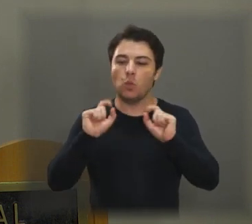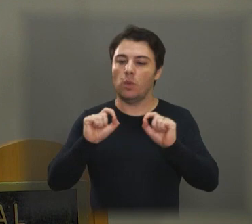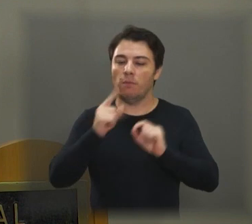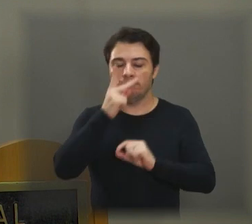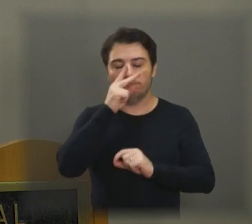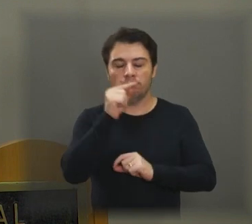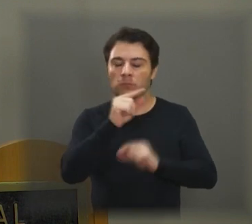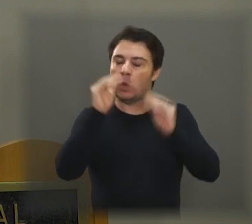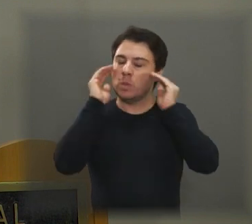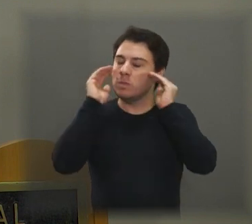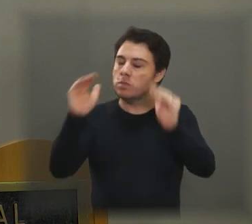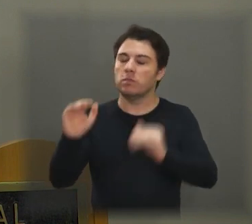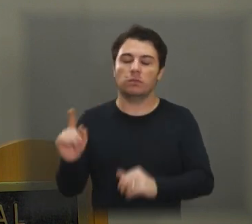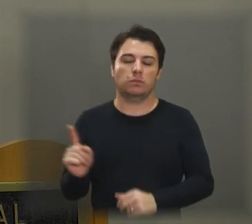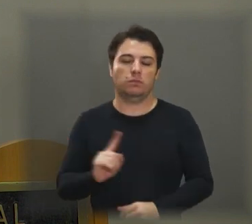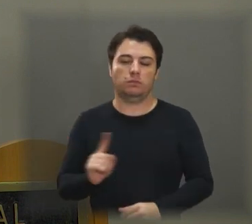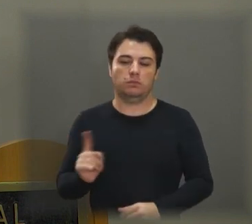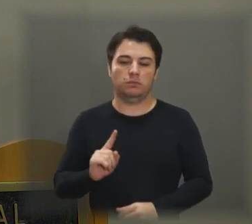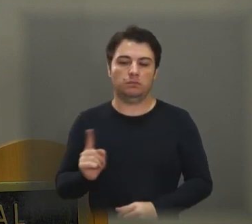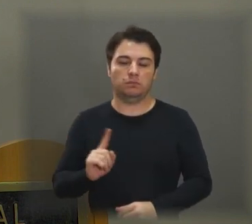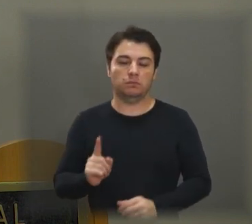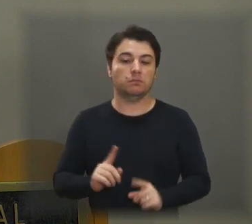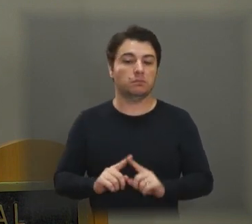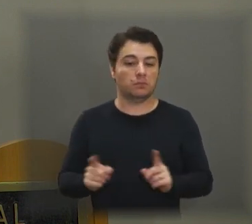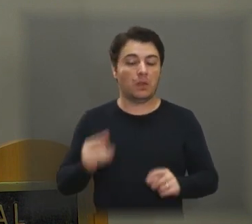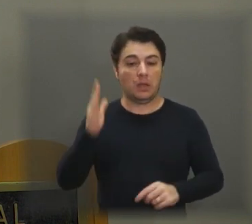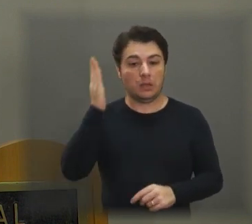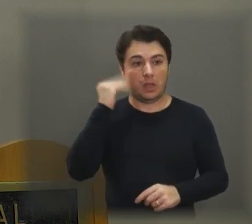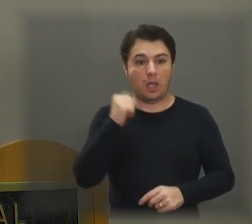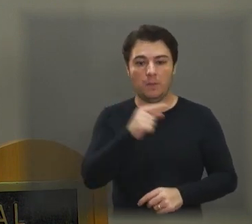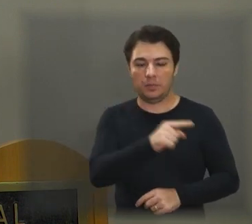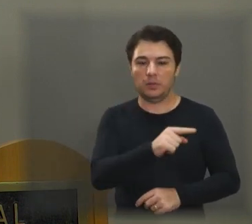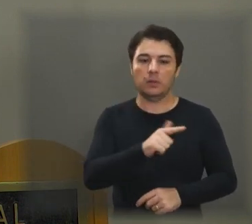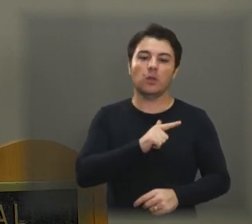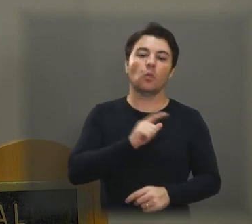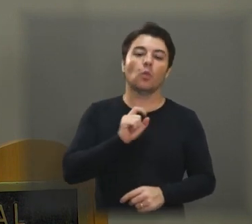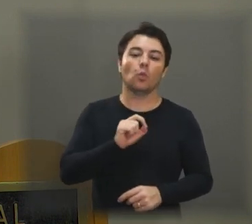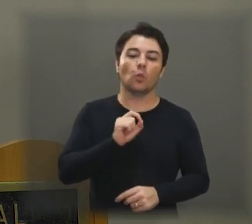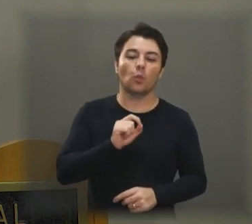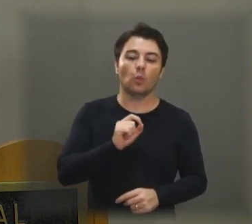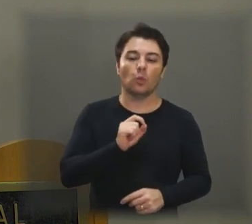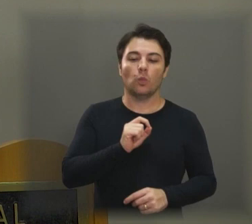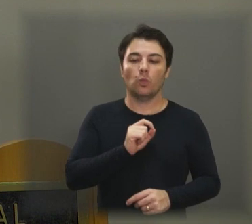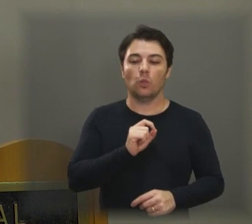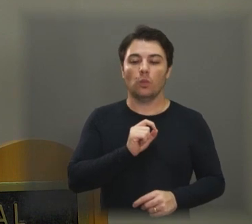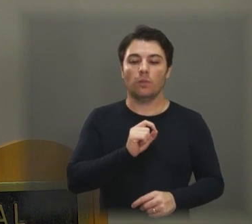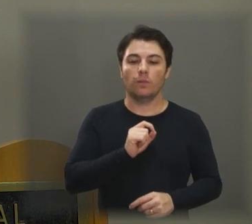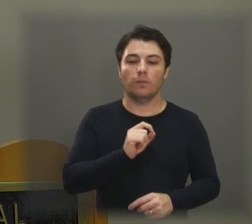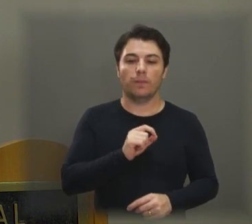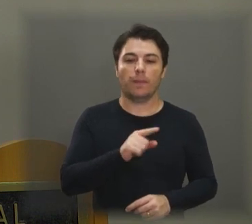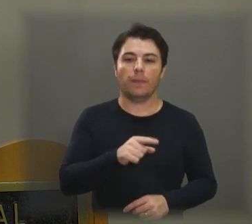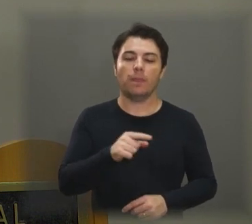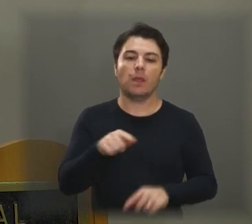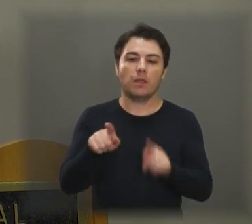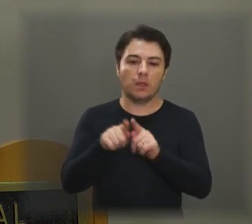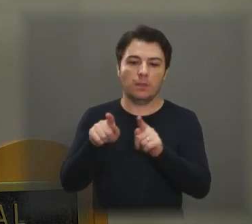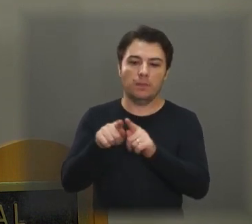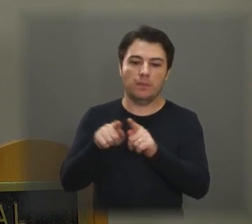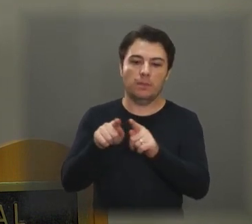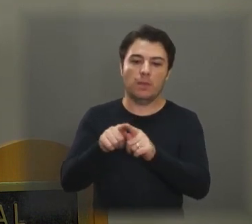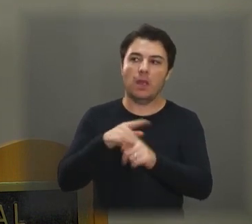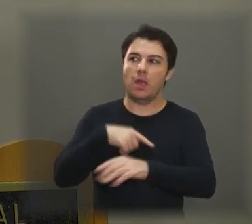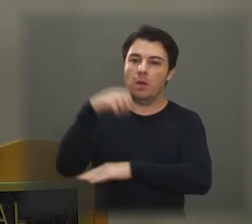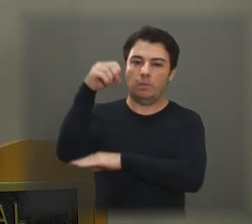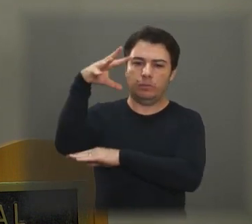vezes não estão sendo obedecidas a gente sabe que vocês alugam né como para telefonia internet